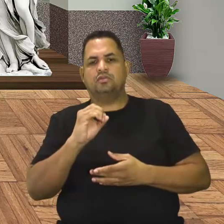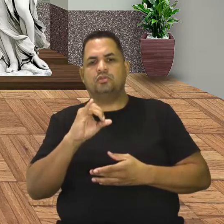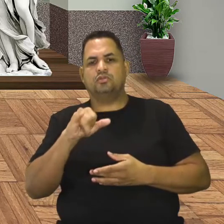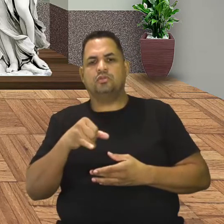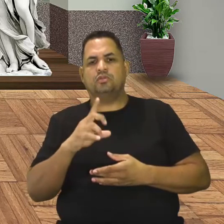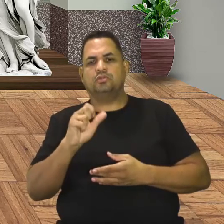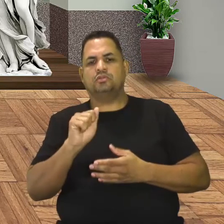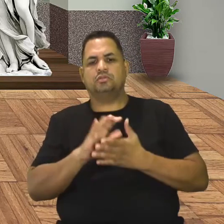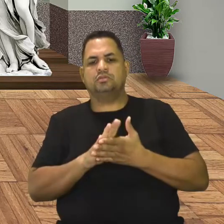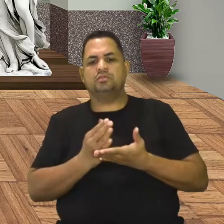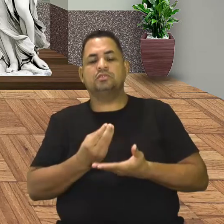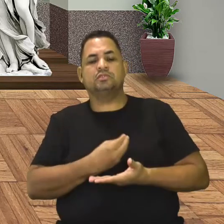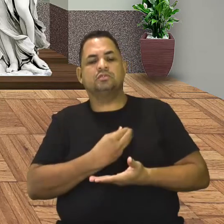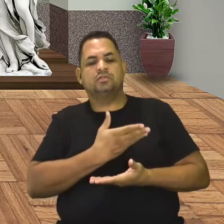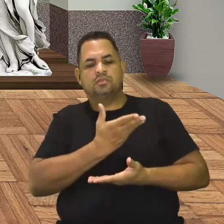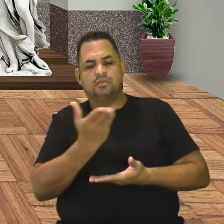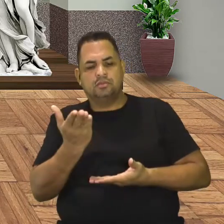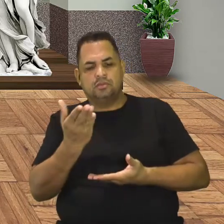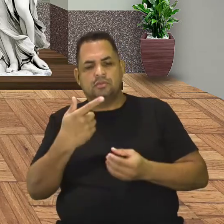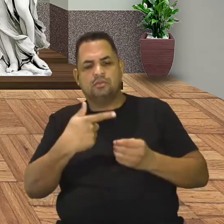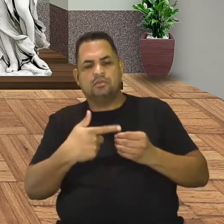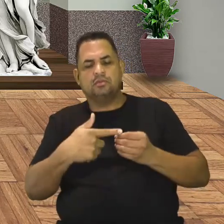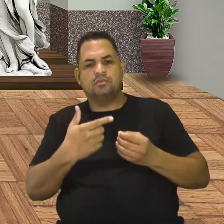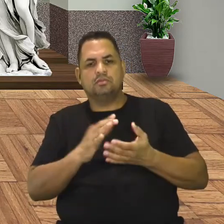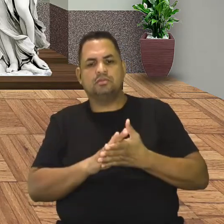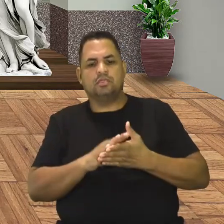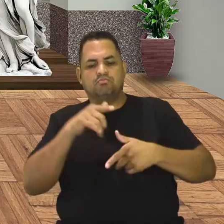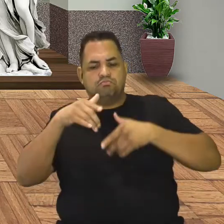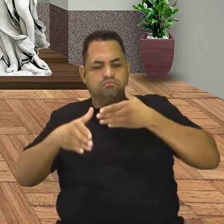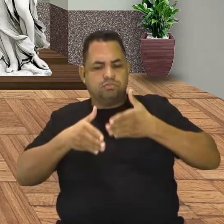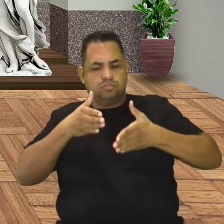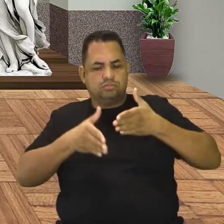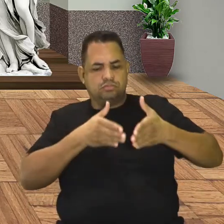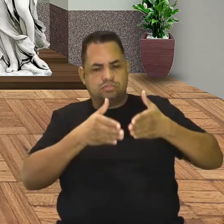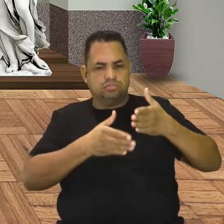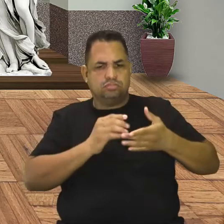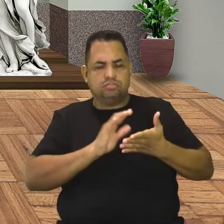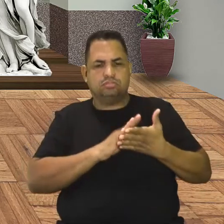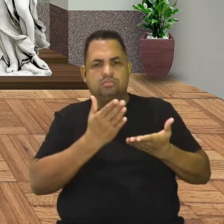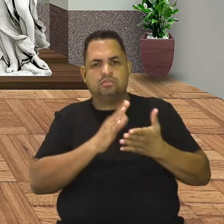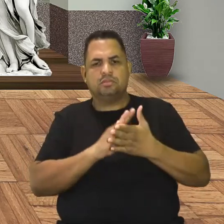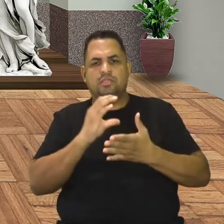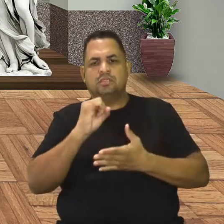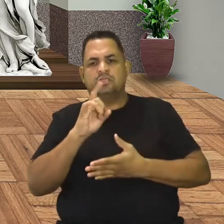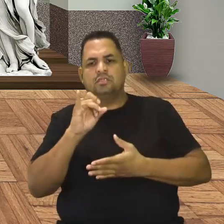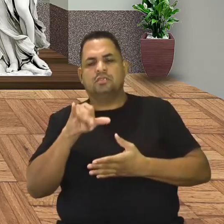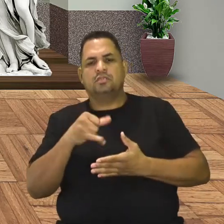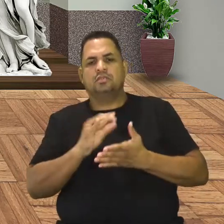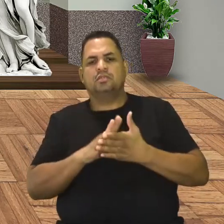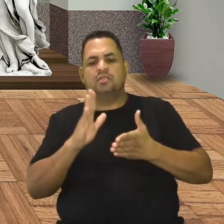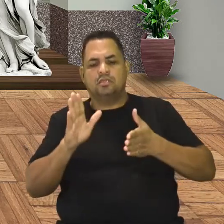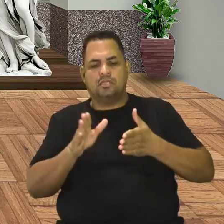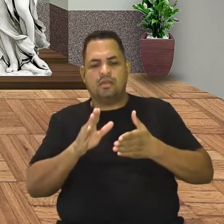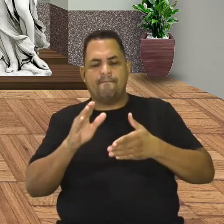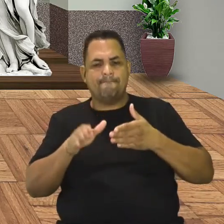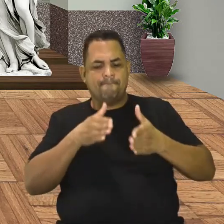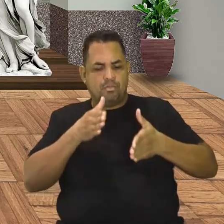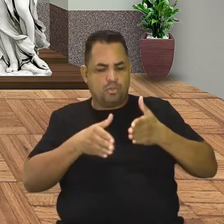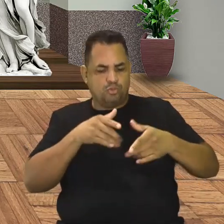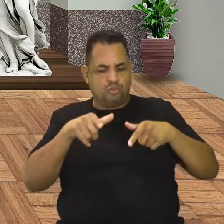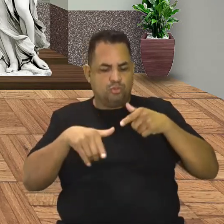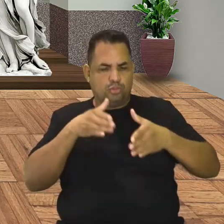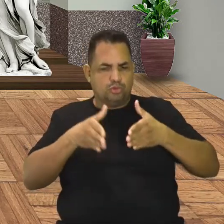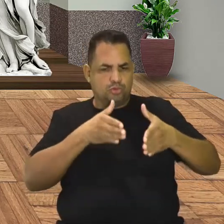aí no interior, vocês estão vendo aí a grande produção de soja. Vocês sabiam que a maioria dessa soja que é produzida aqui